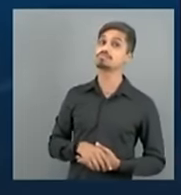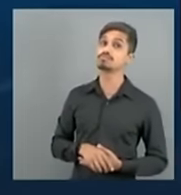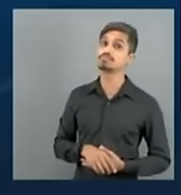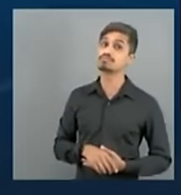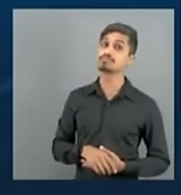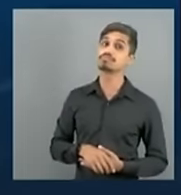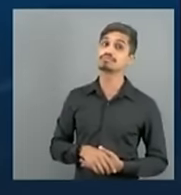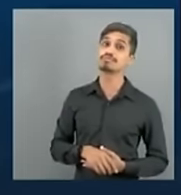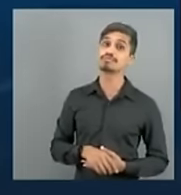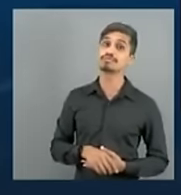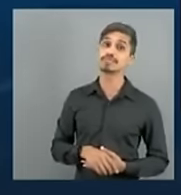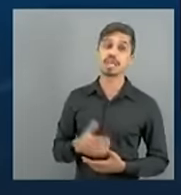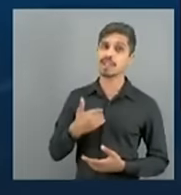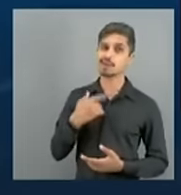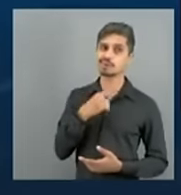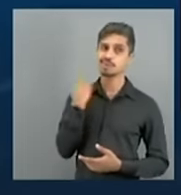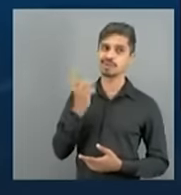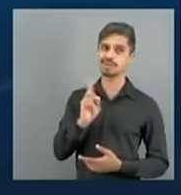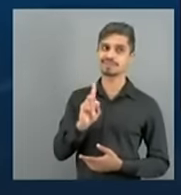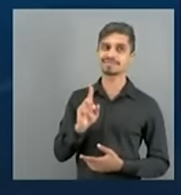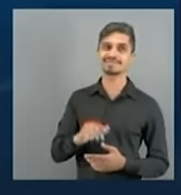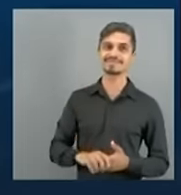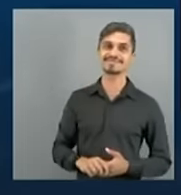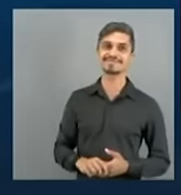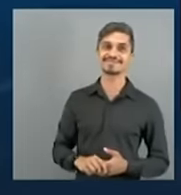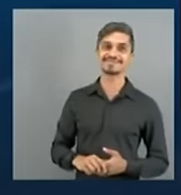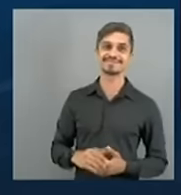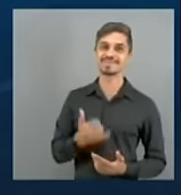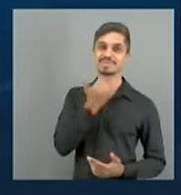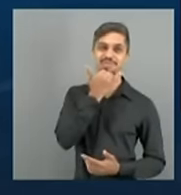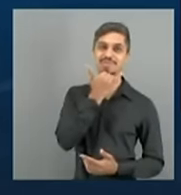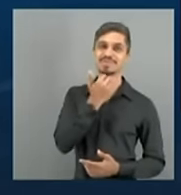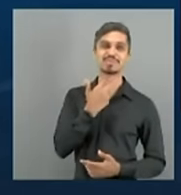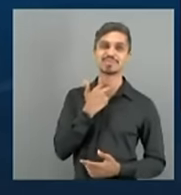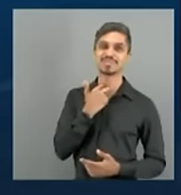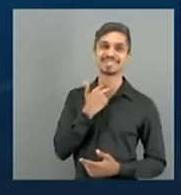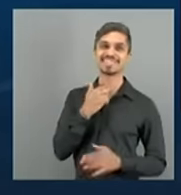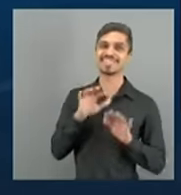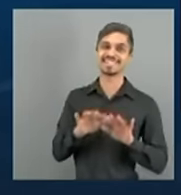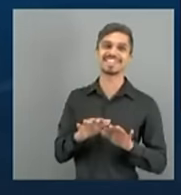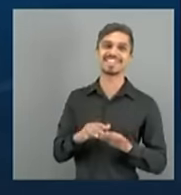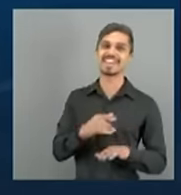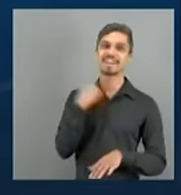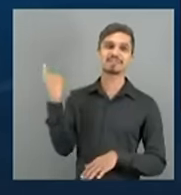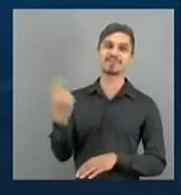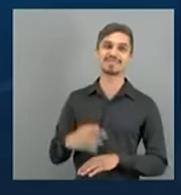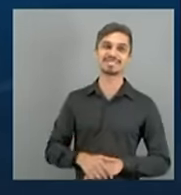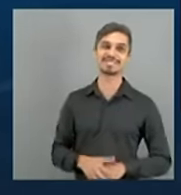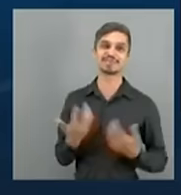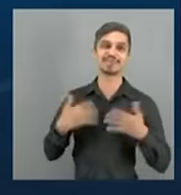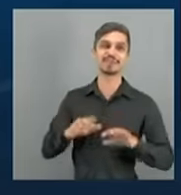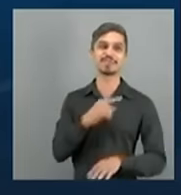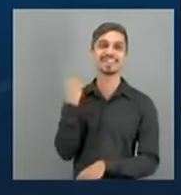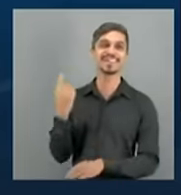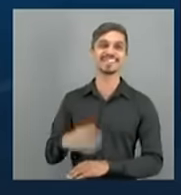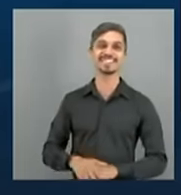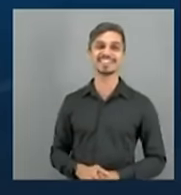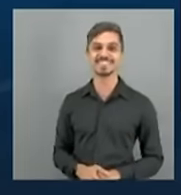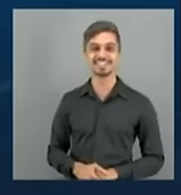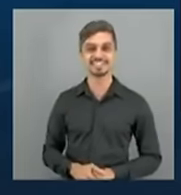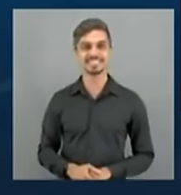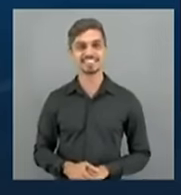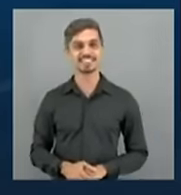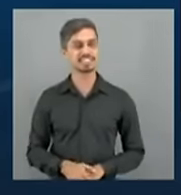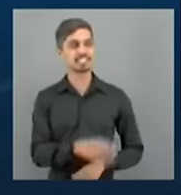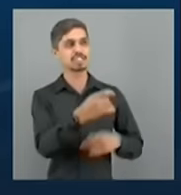Puta, não vou morrer não. Girão, não posso. Tá doido. Aí é morte na certa, aí você quer me matar. Não, você não precisa